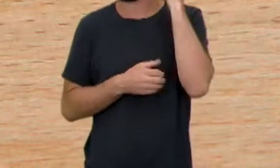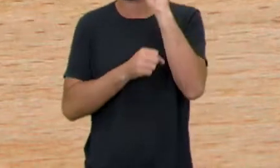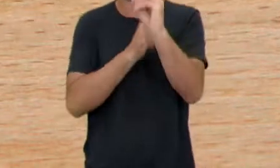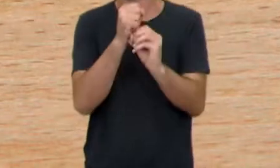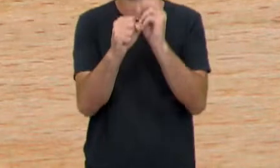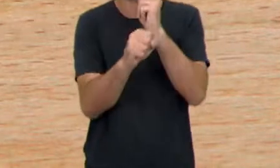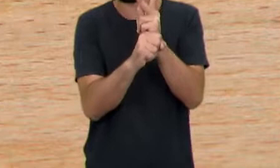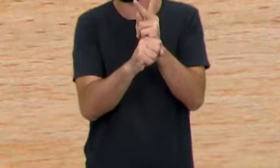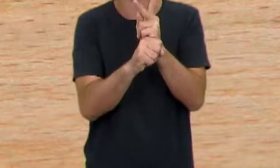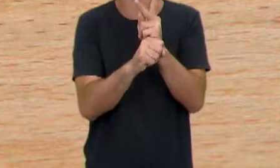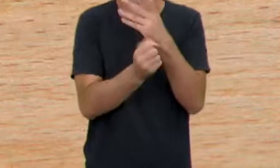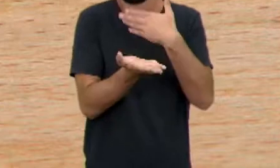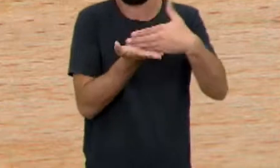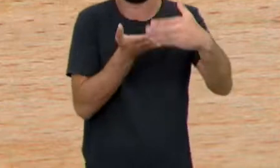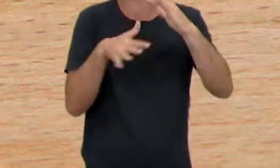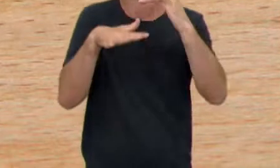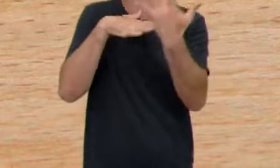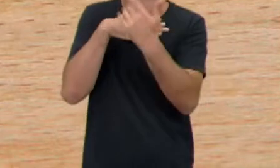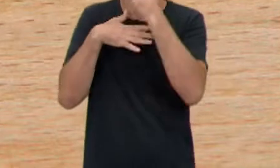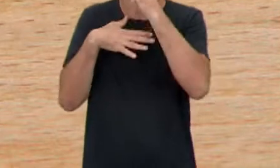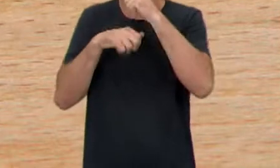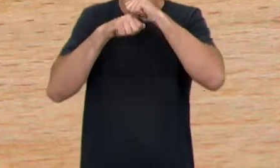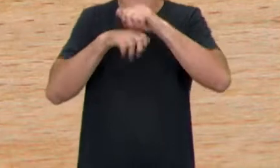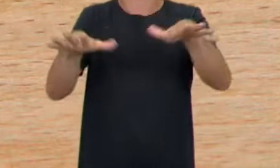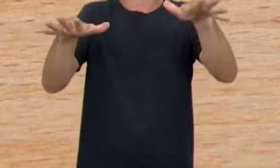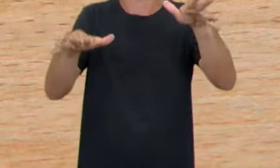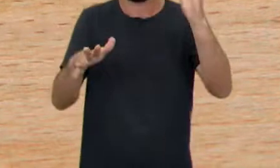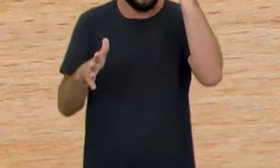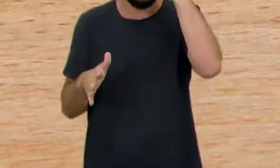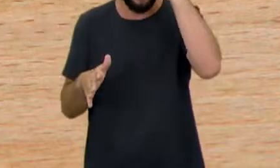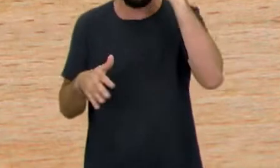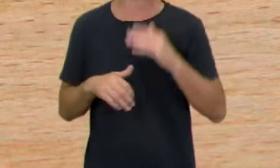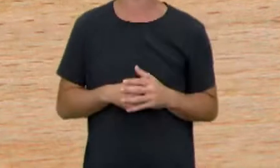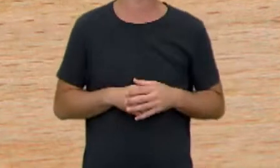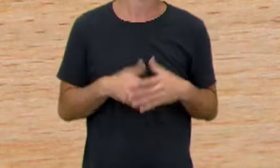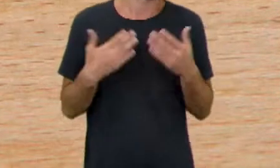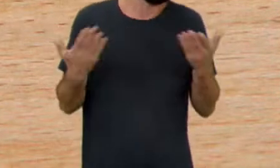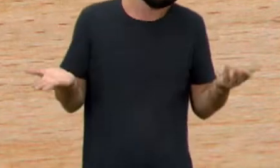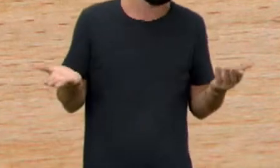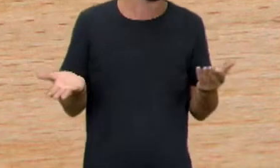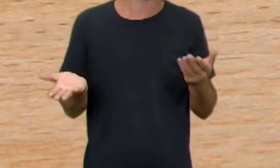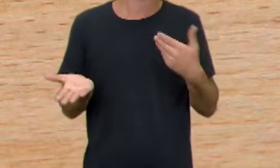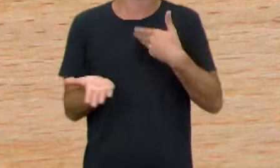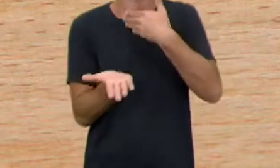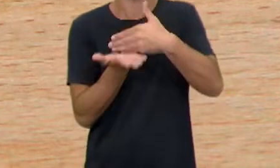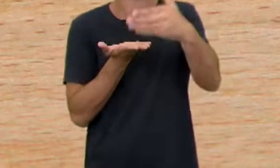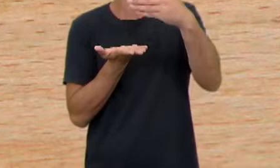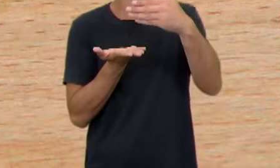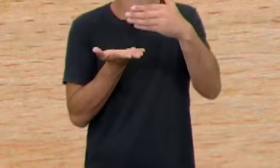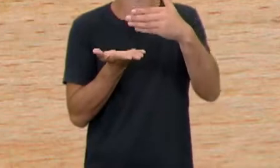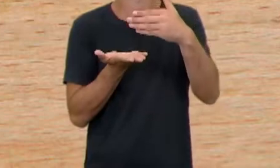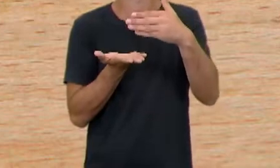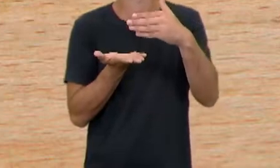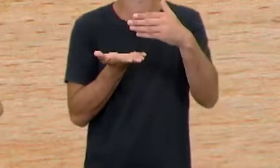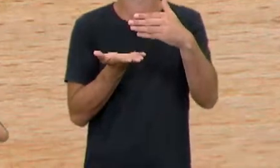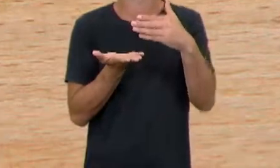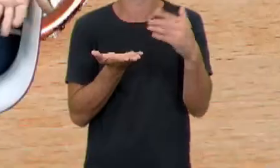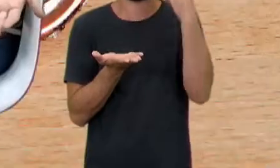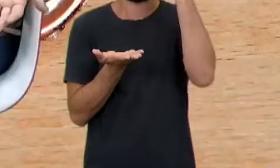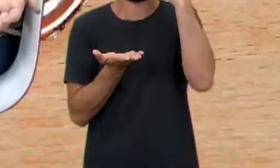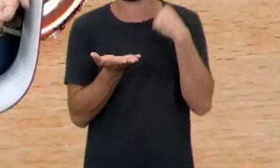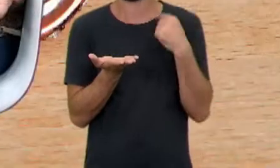ou estava por chegar, né? E aí, assim, eu olhei para mim e pensei, eu não tenho dinheiro, mas eu tenho